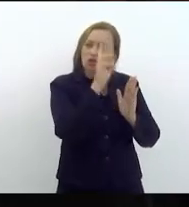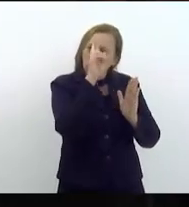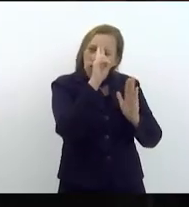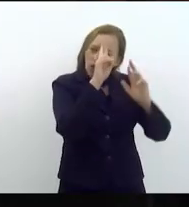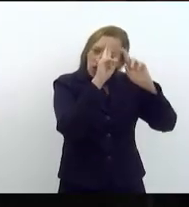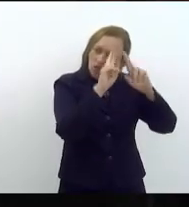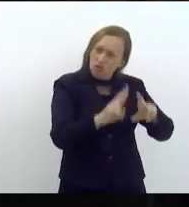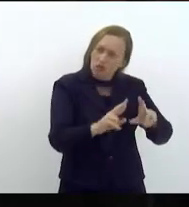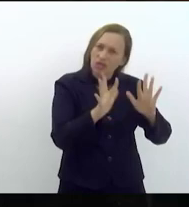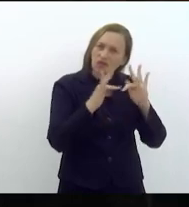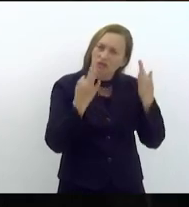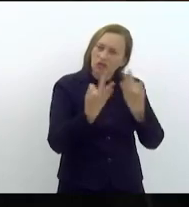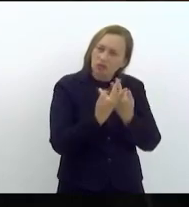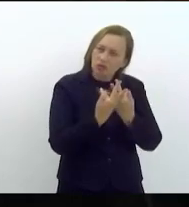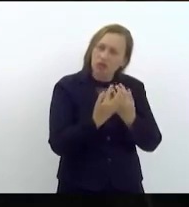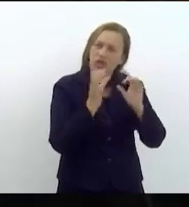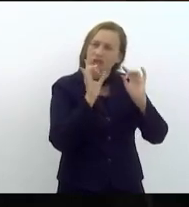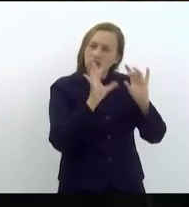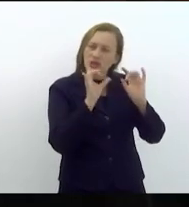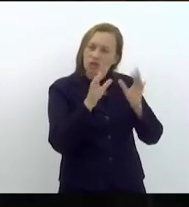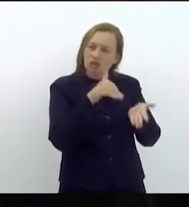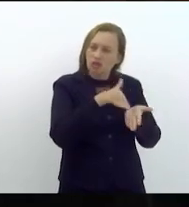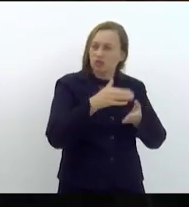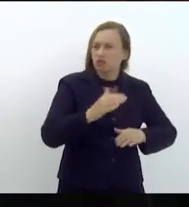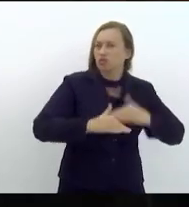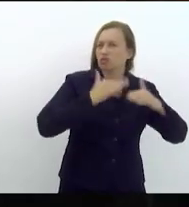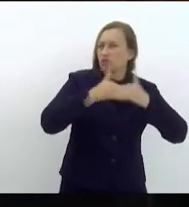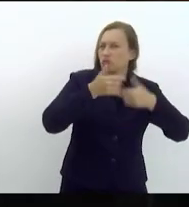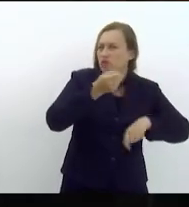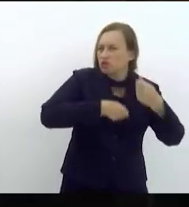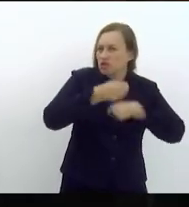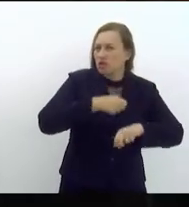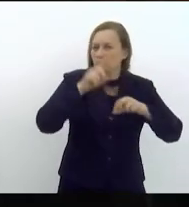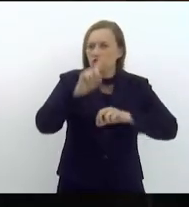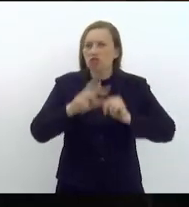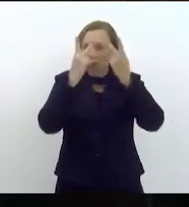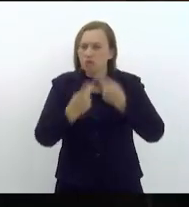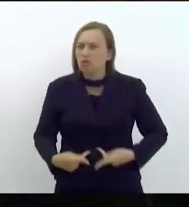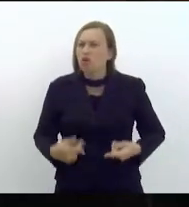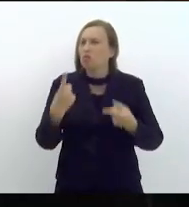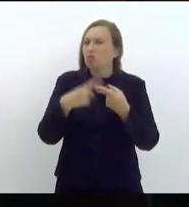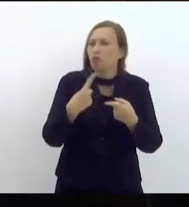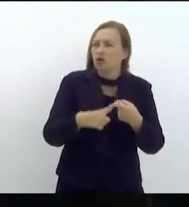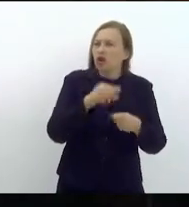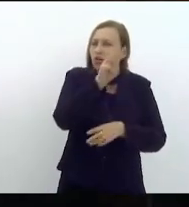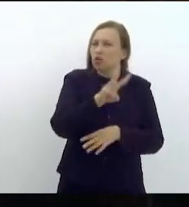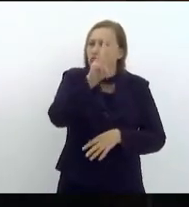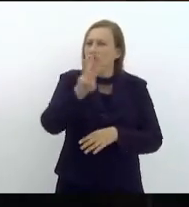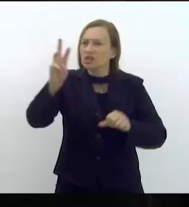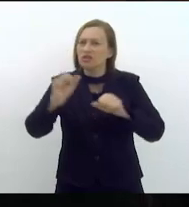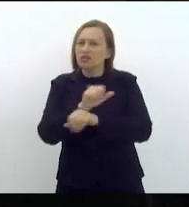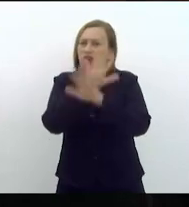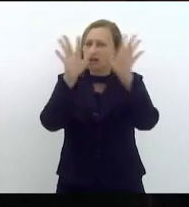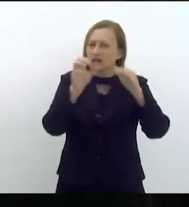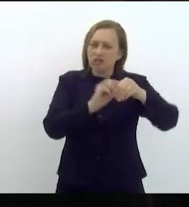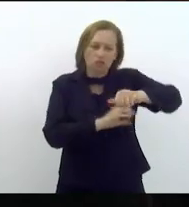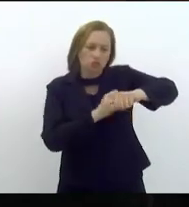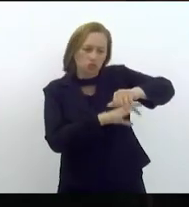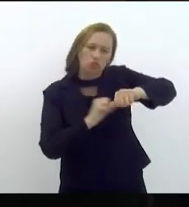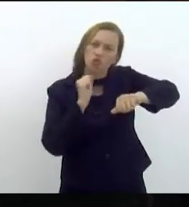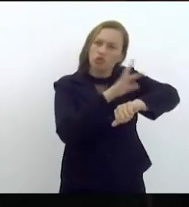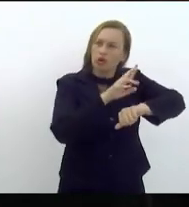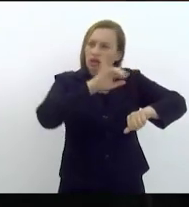do governo em especial a secretaria de Desenvolvimento Social e direitos humanos por que que o site que chama transparência do super J